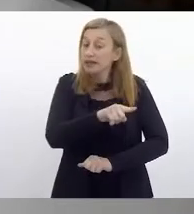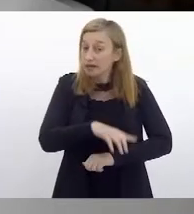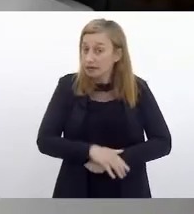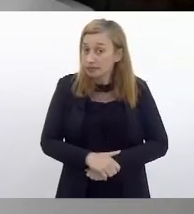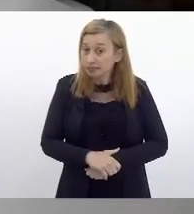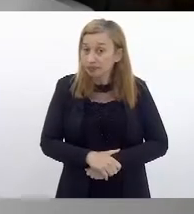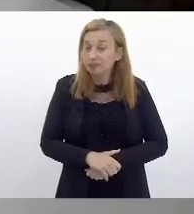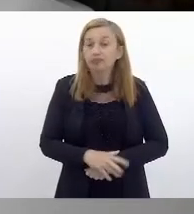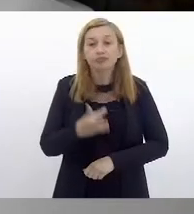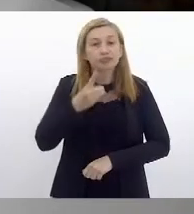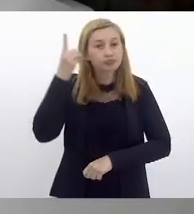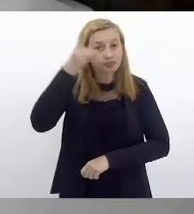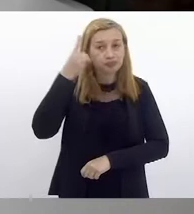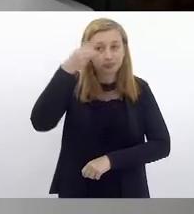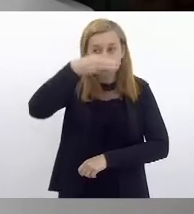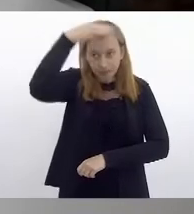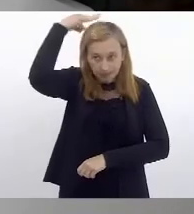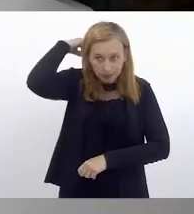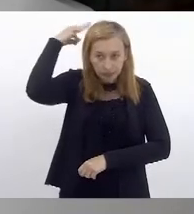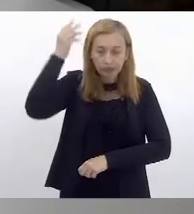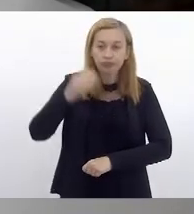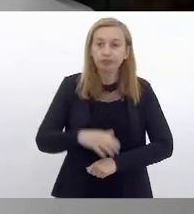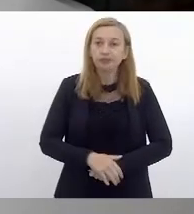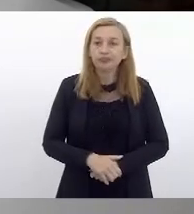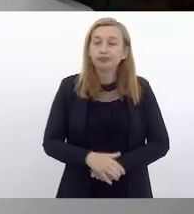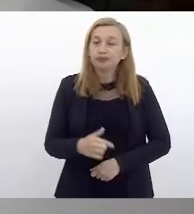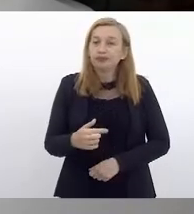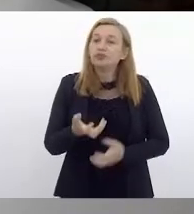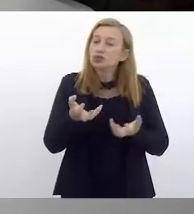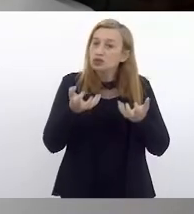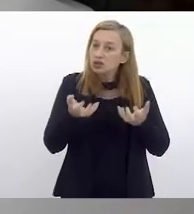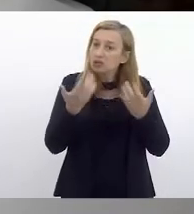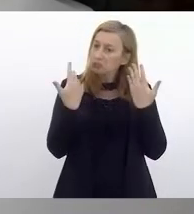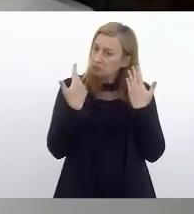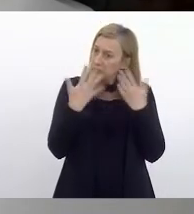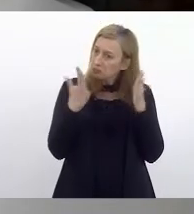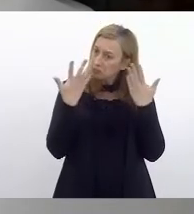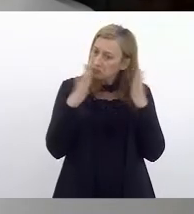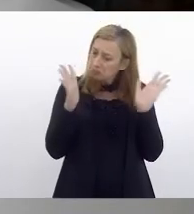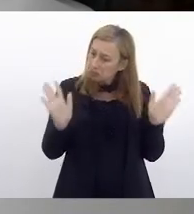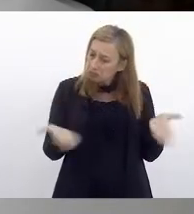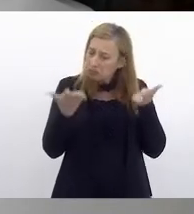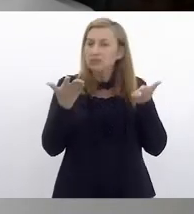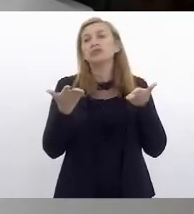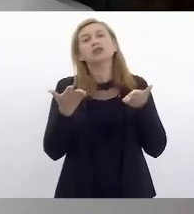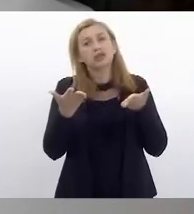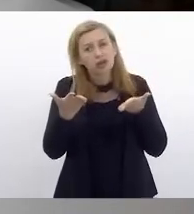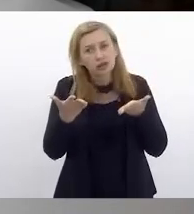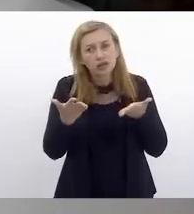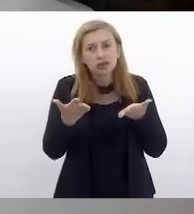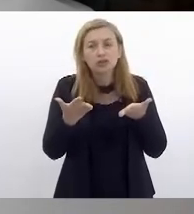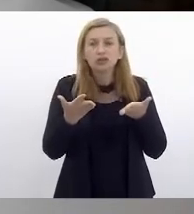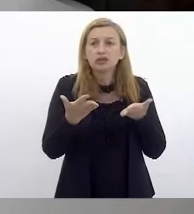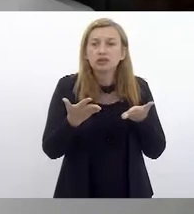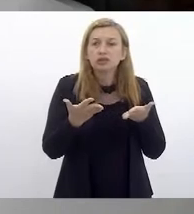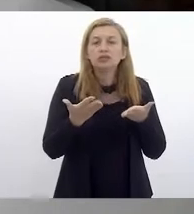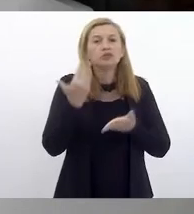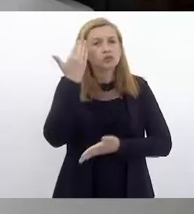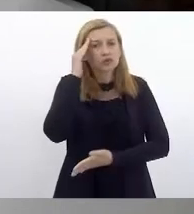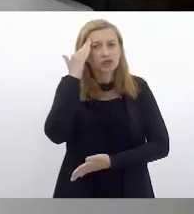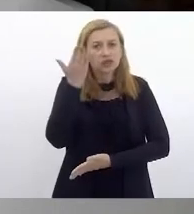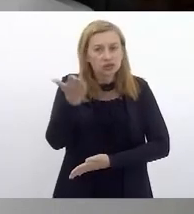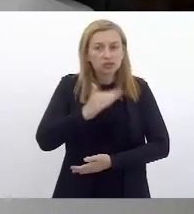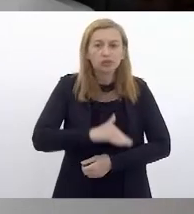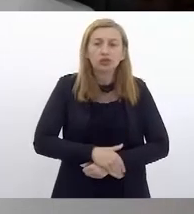ao deputado Márcio Pacheco, eu quero louvar a sua iniciativa. É comungo desse